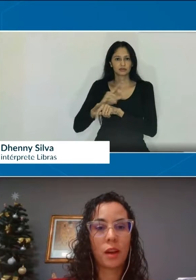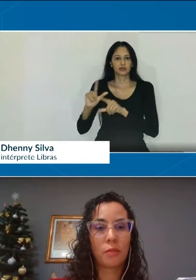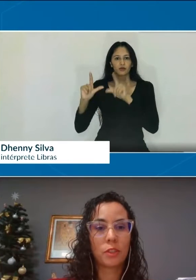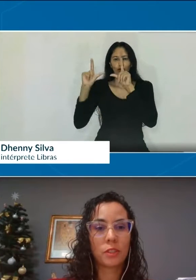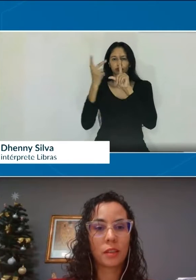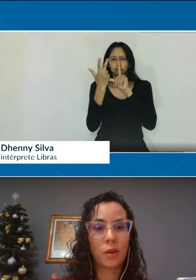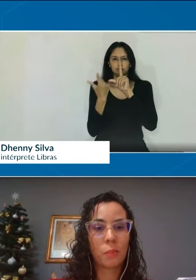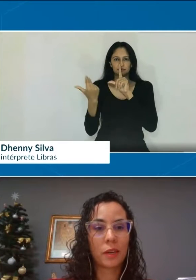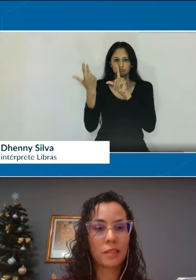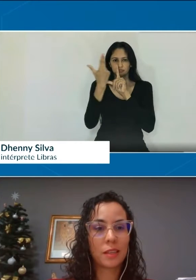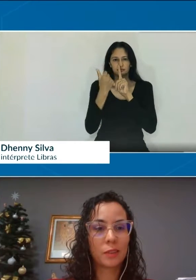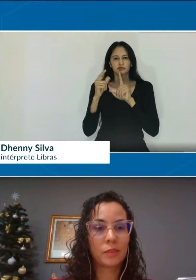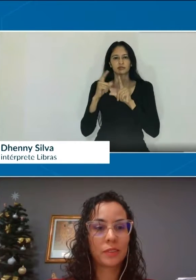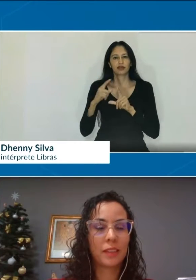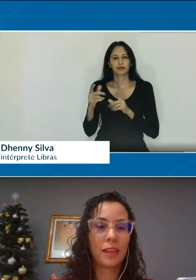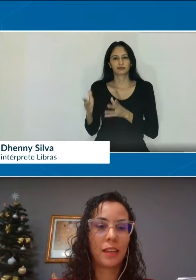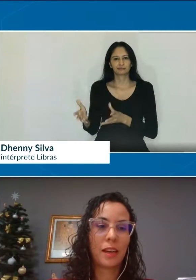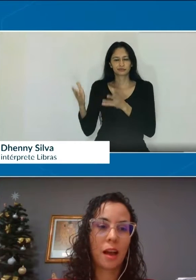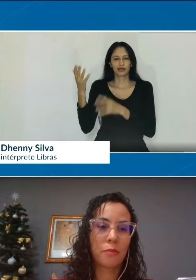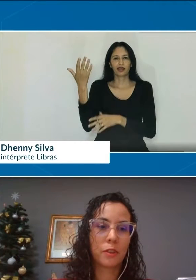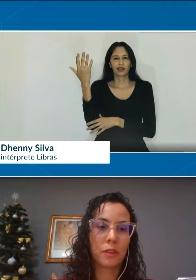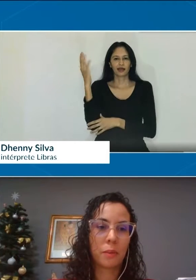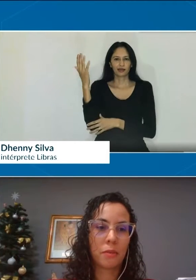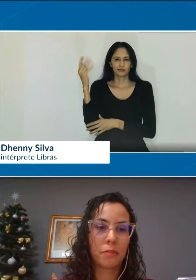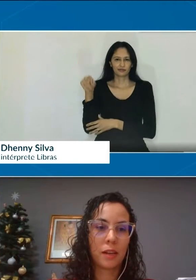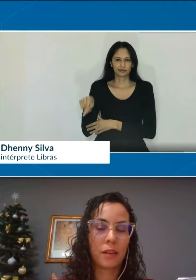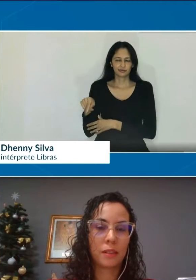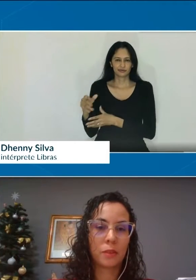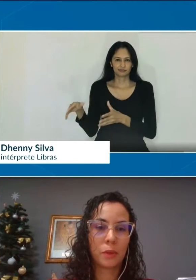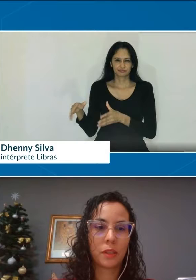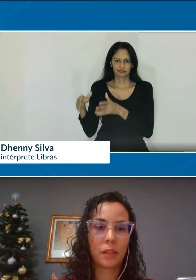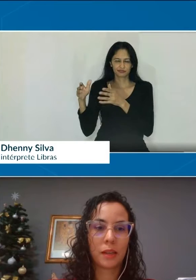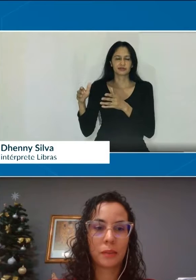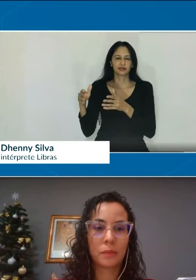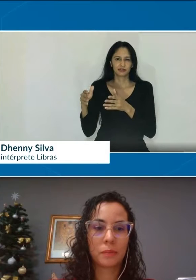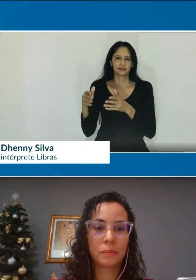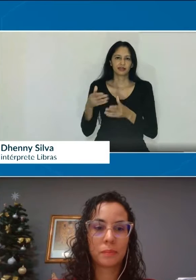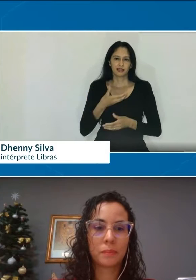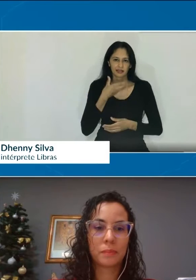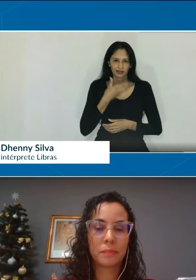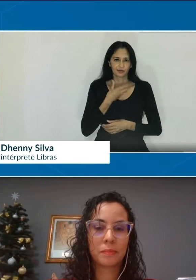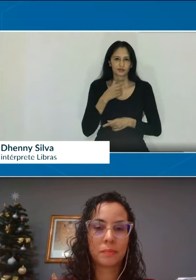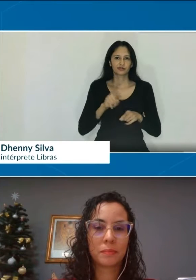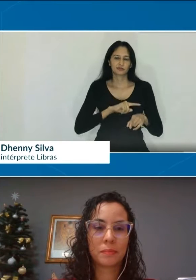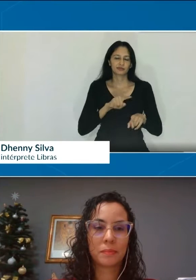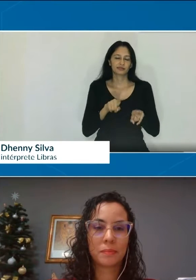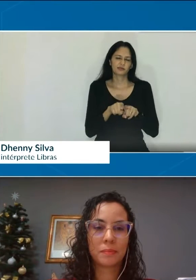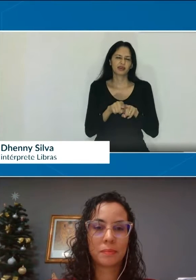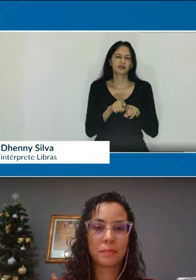um pouquinho da árvore de Natal aparecendo e a foto da minha filha, no porta-retrato.